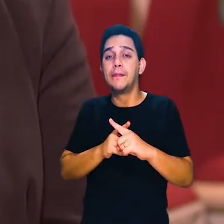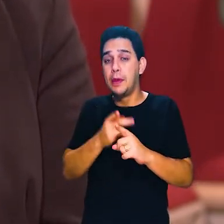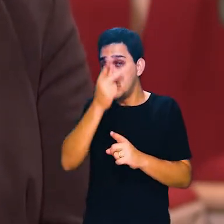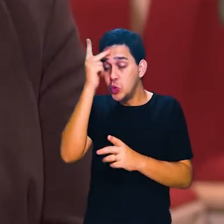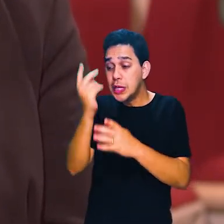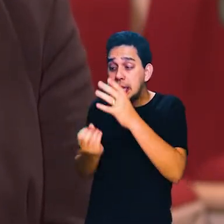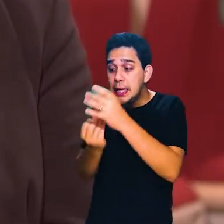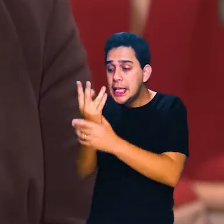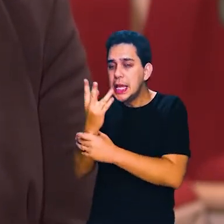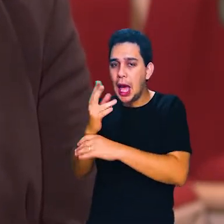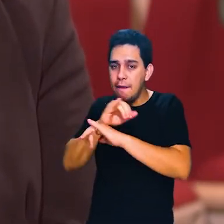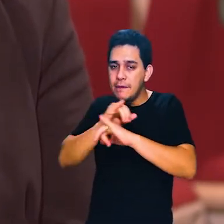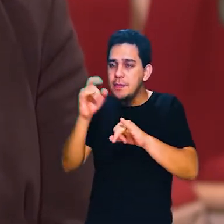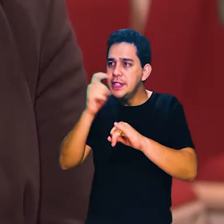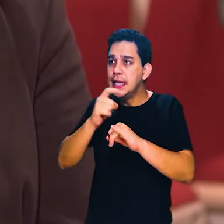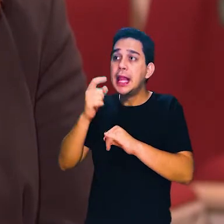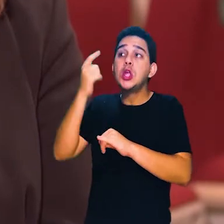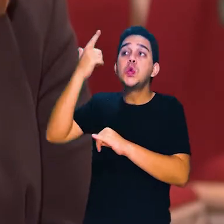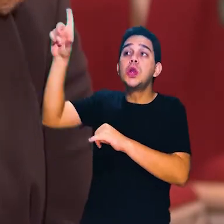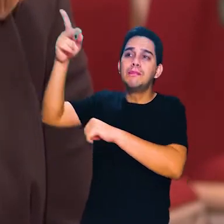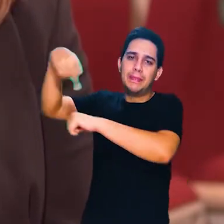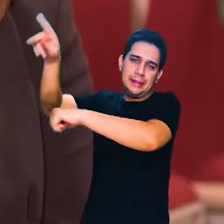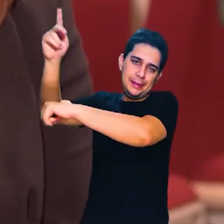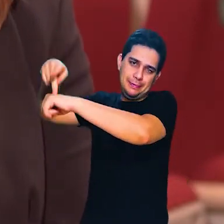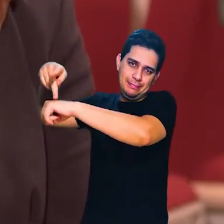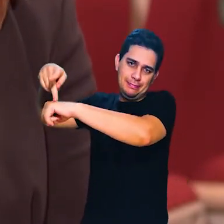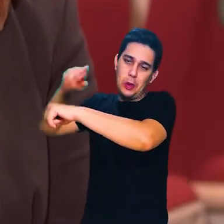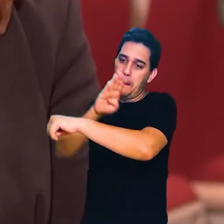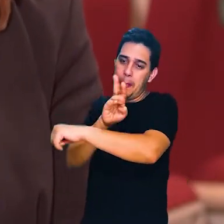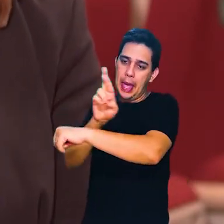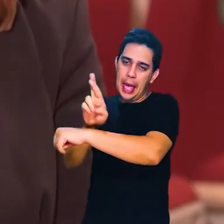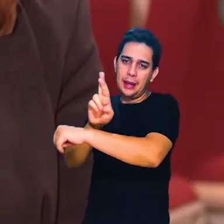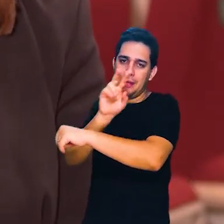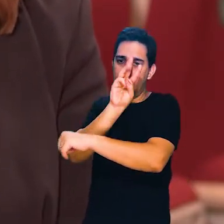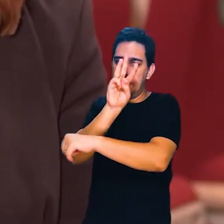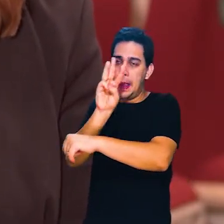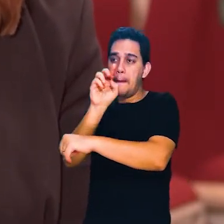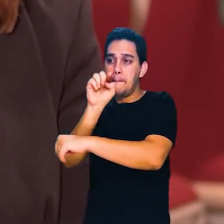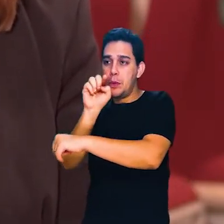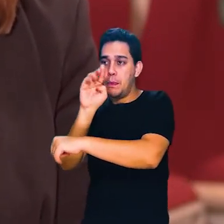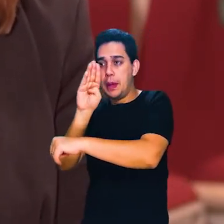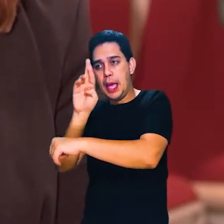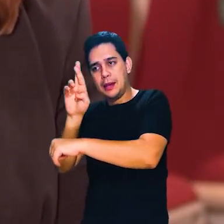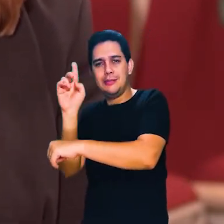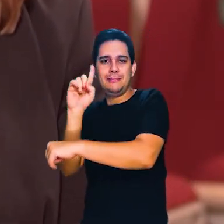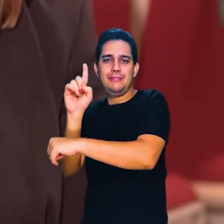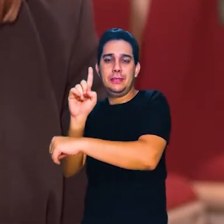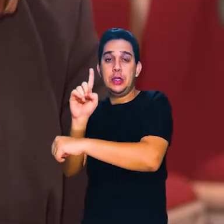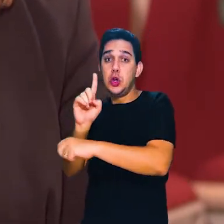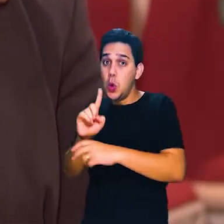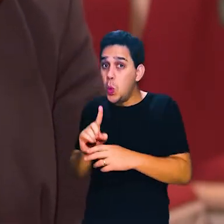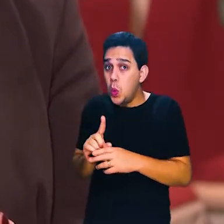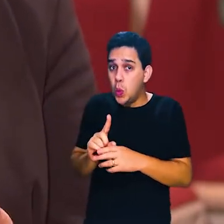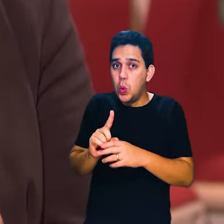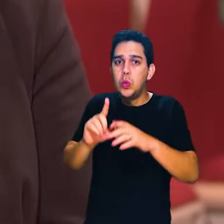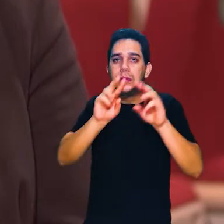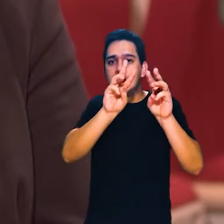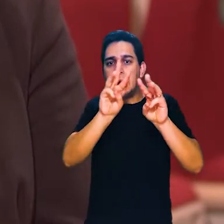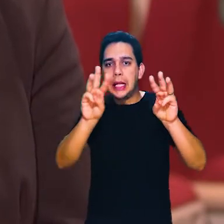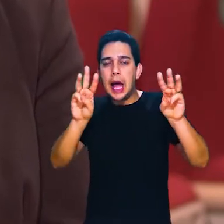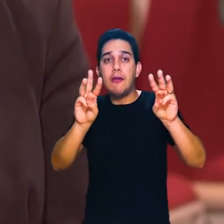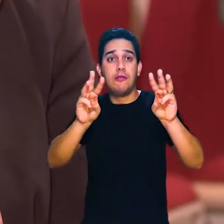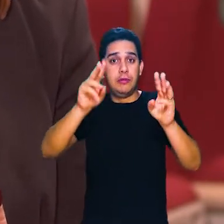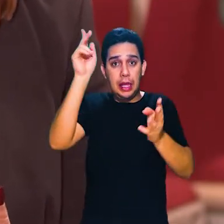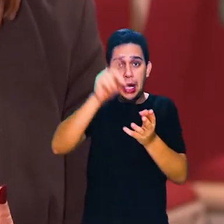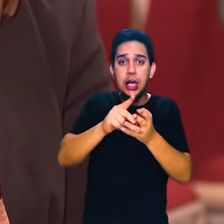essa finalização do site não é a que se costuma lançar notícias verdadeiras nos canais oficiais, que seria